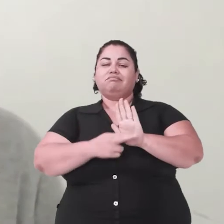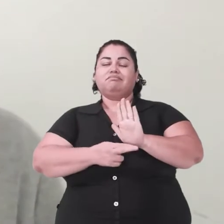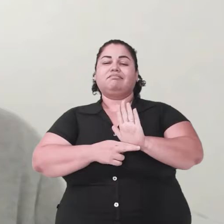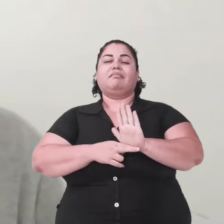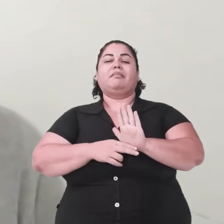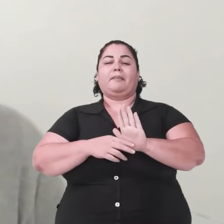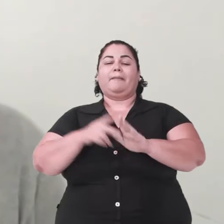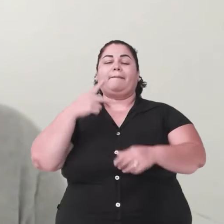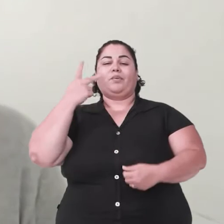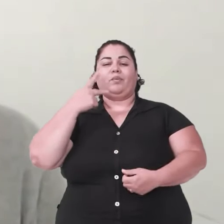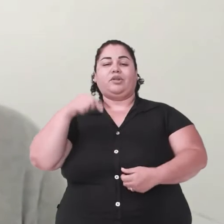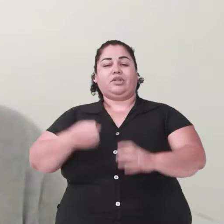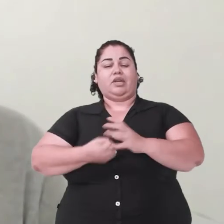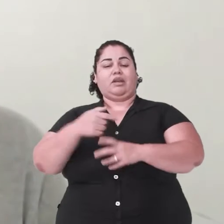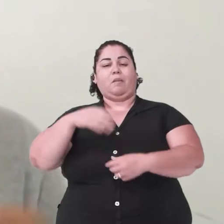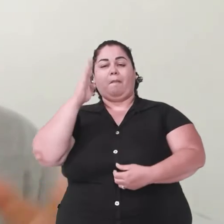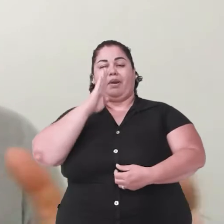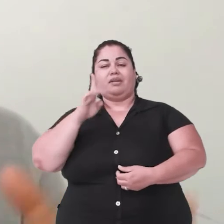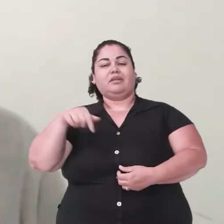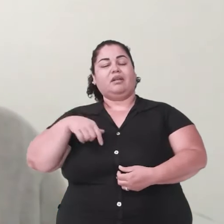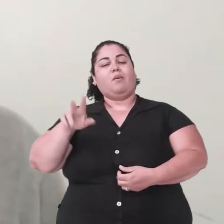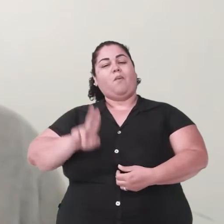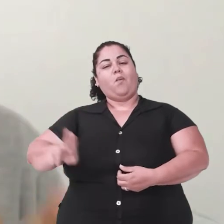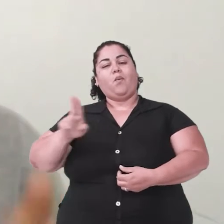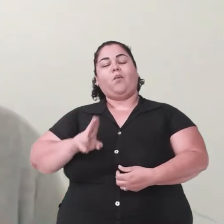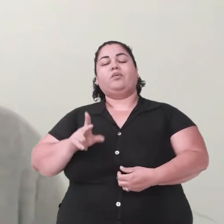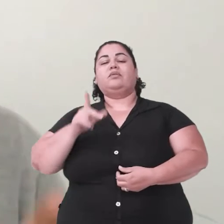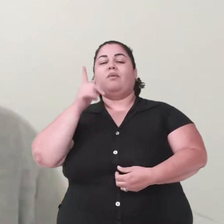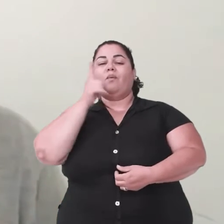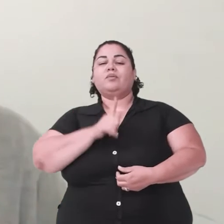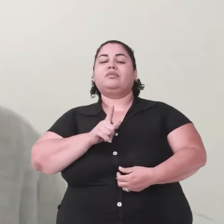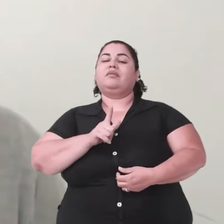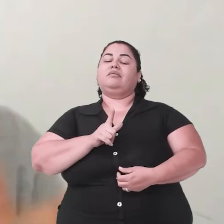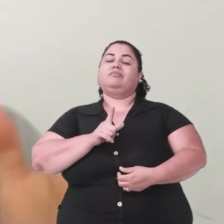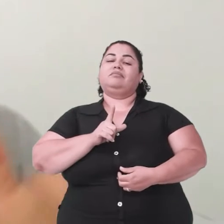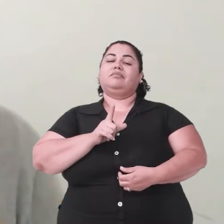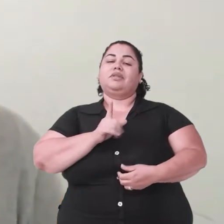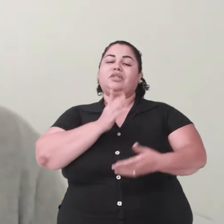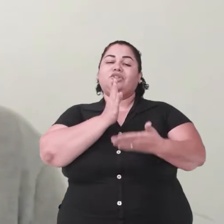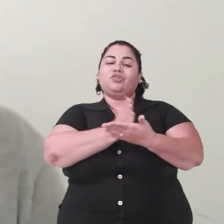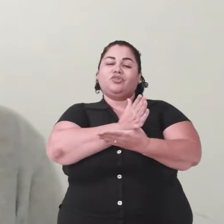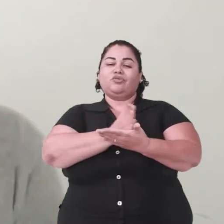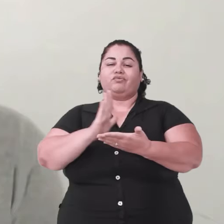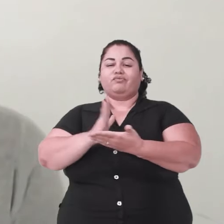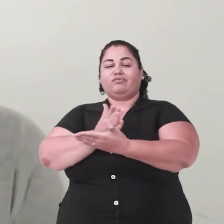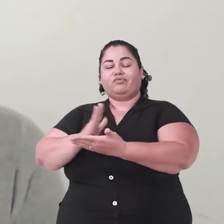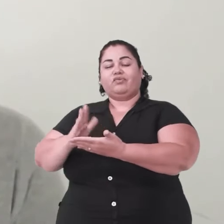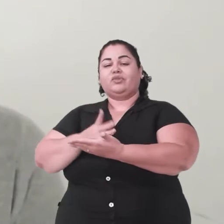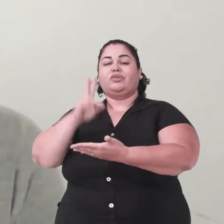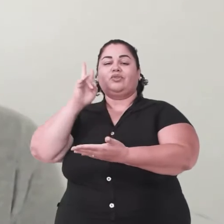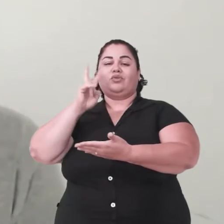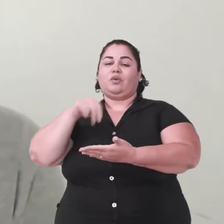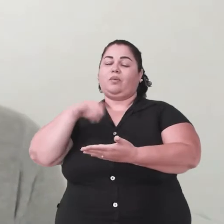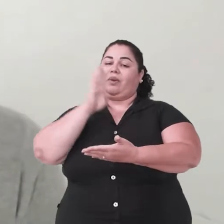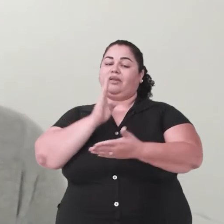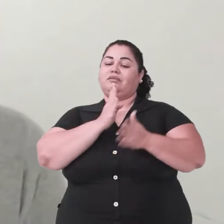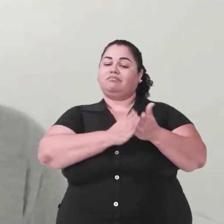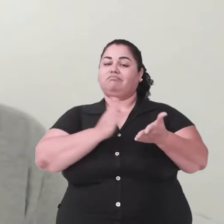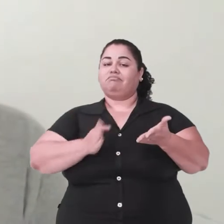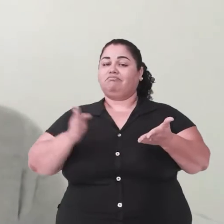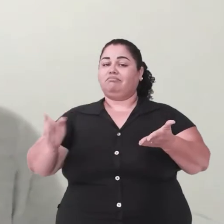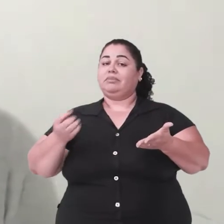no Brasil, que foi utilizado para dividir a história do Brasil nesses 3 grandes períodos,